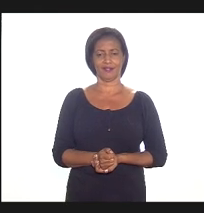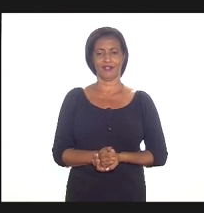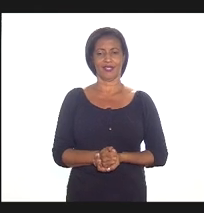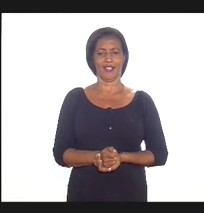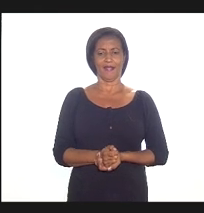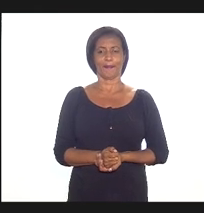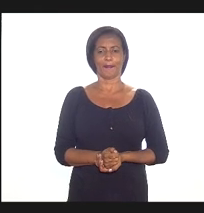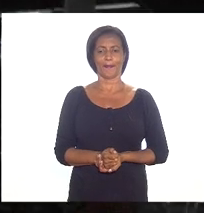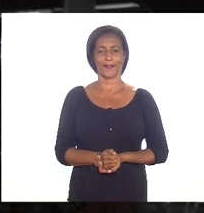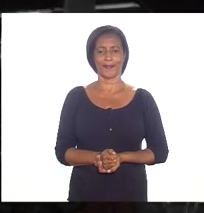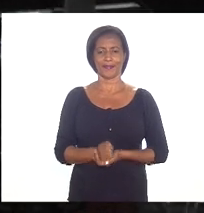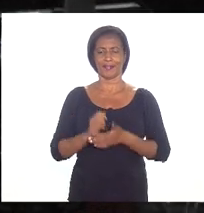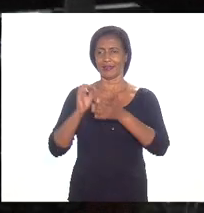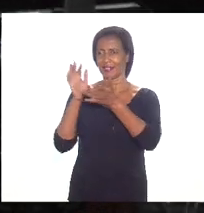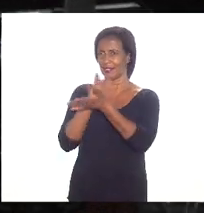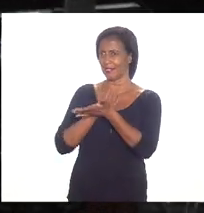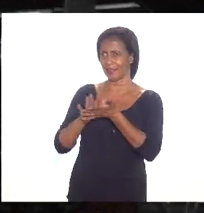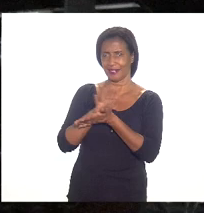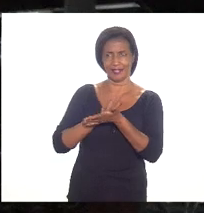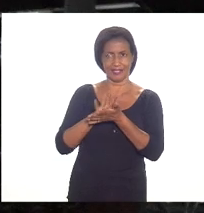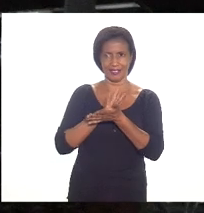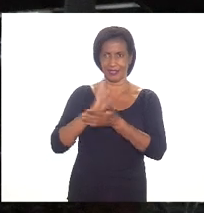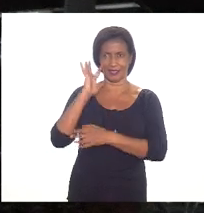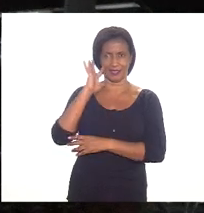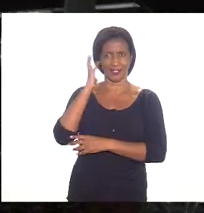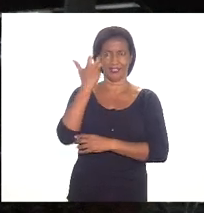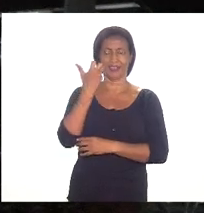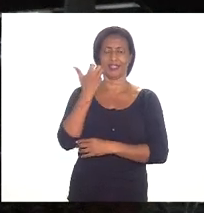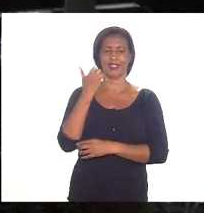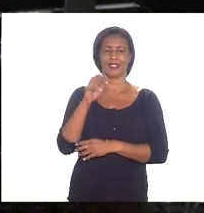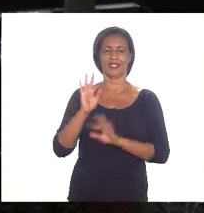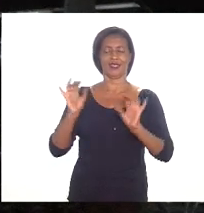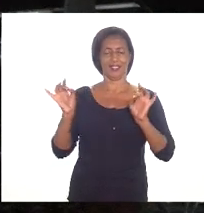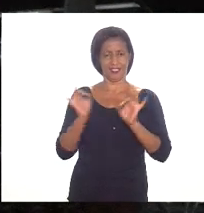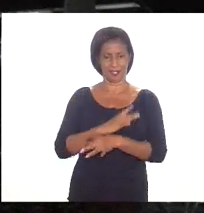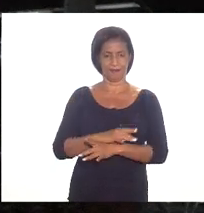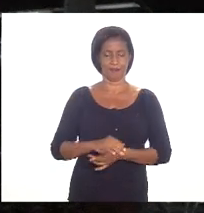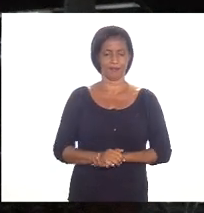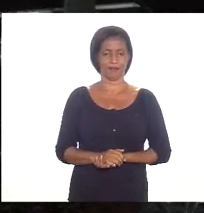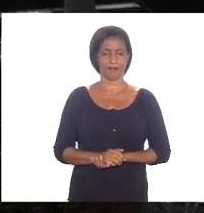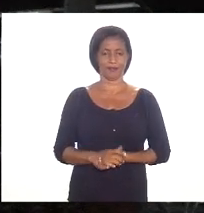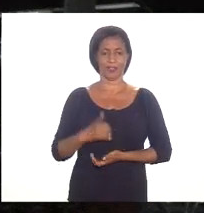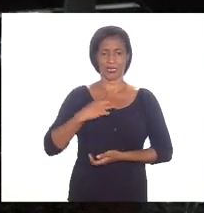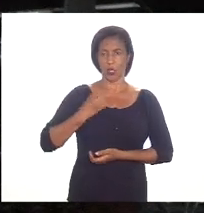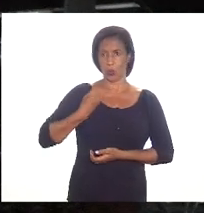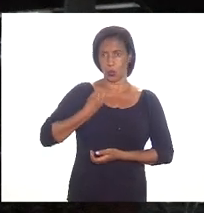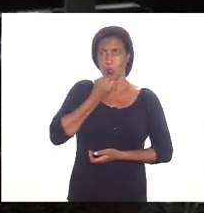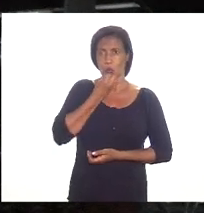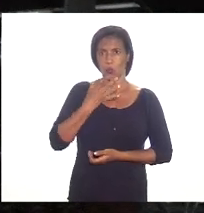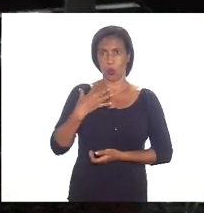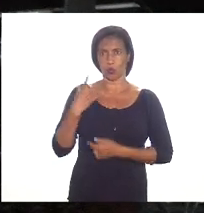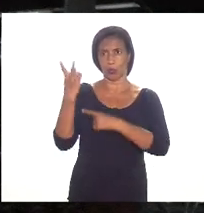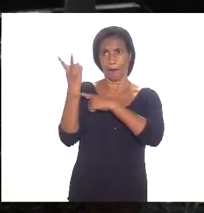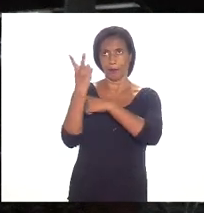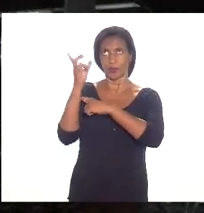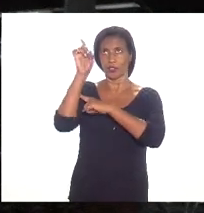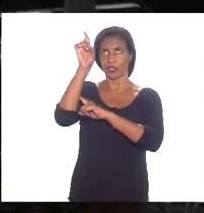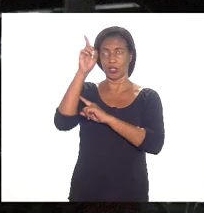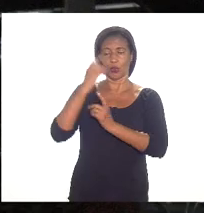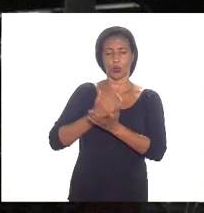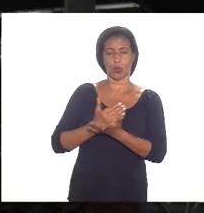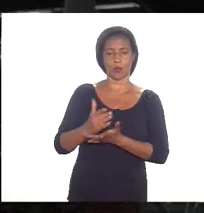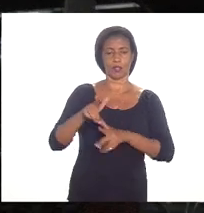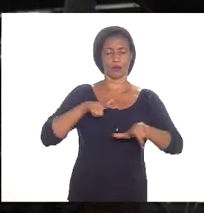Samuel. Nada mais a tratar na segunda sessão extraordinária, mesmo está encerrado. Havendo número legal e sob a proteção de Deus, iniciamos os